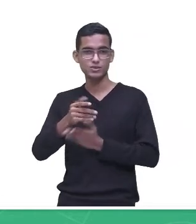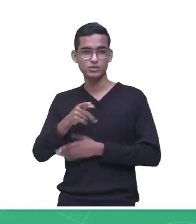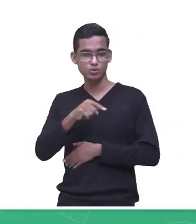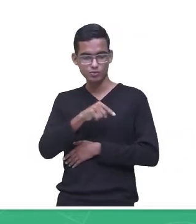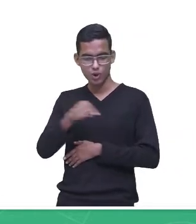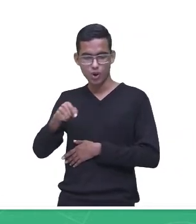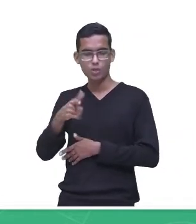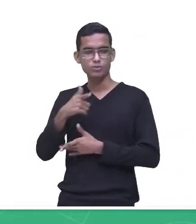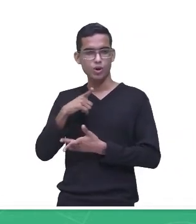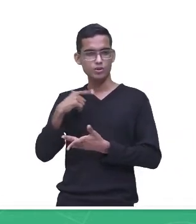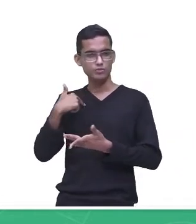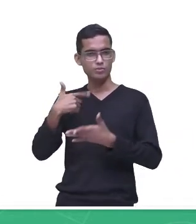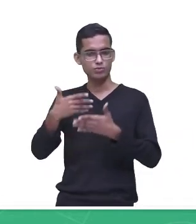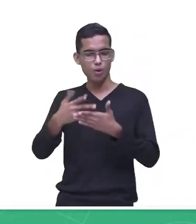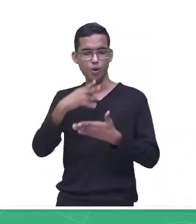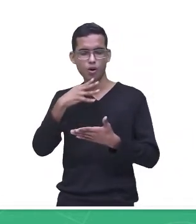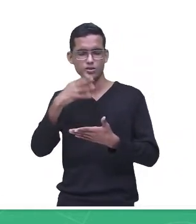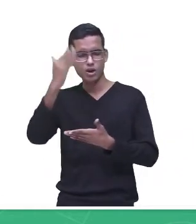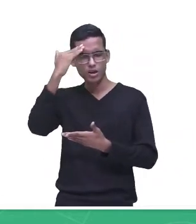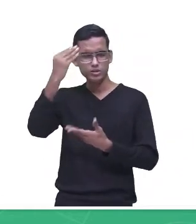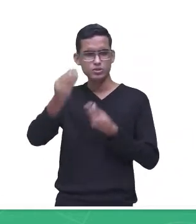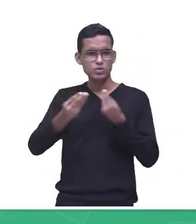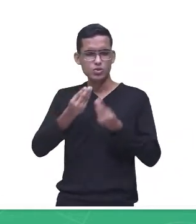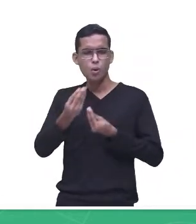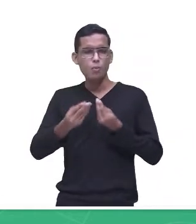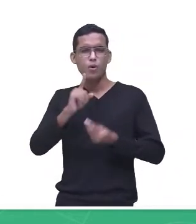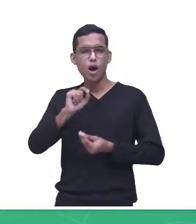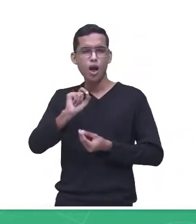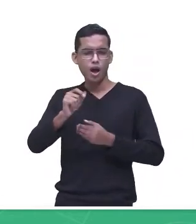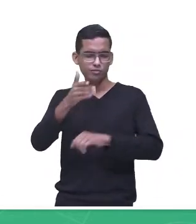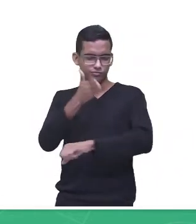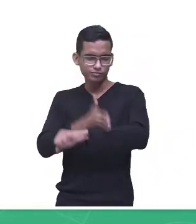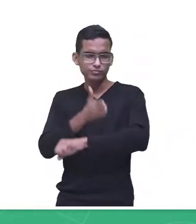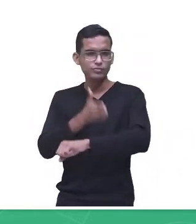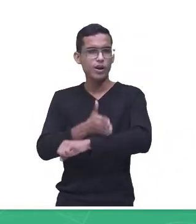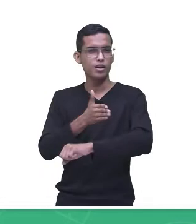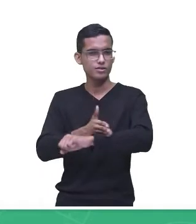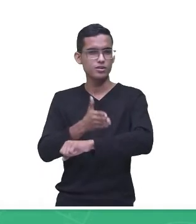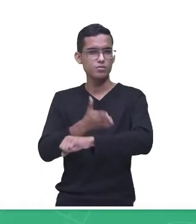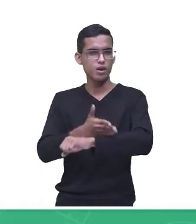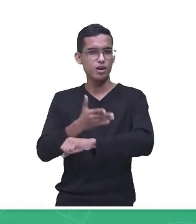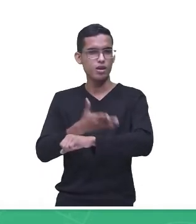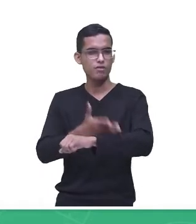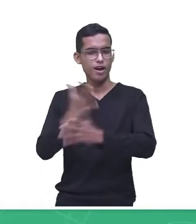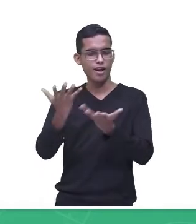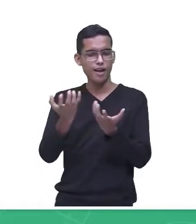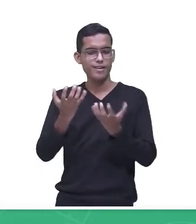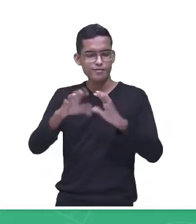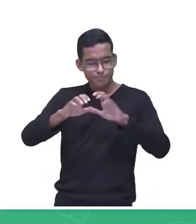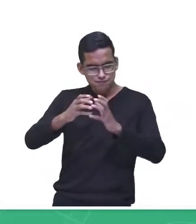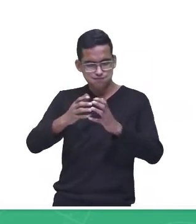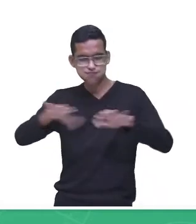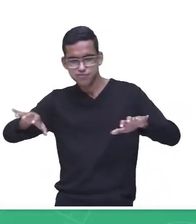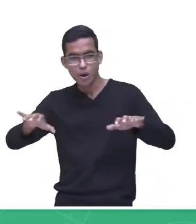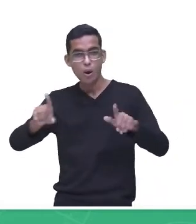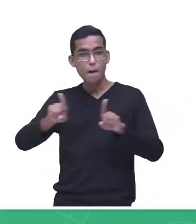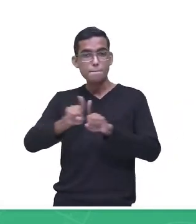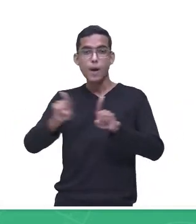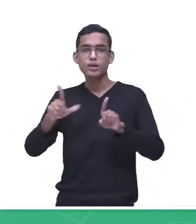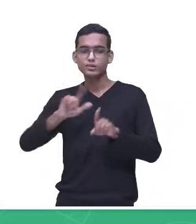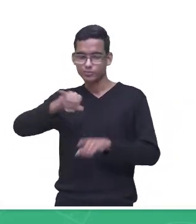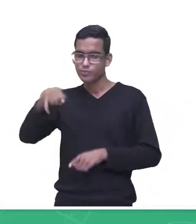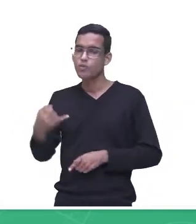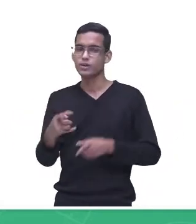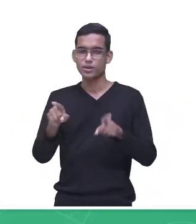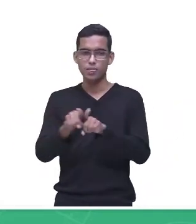Média, vamos tentar tentam desconstruir isso daí, né? Mas vai ser aproveitado também, né? Nós vamos chegar na